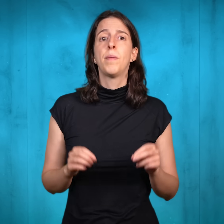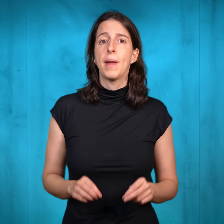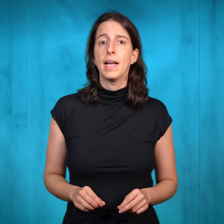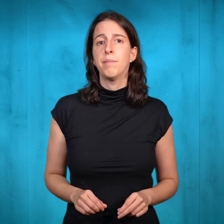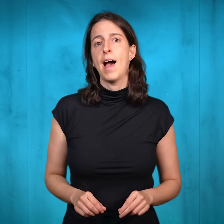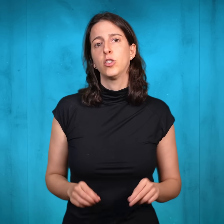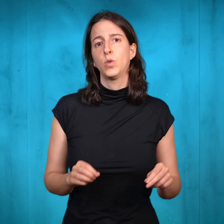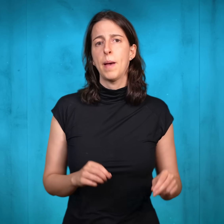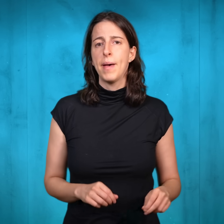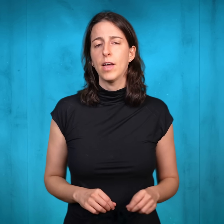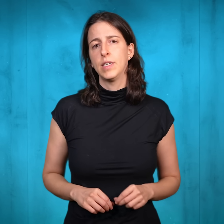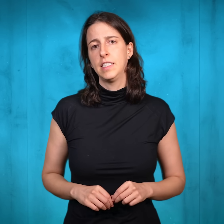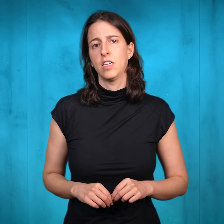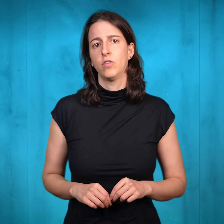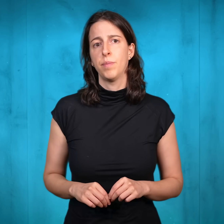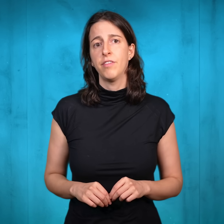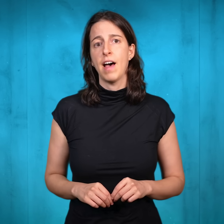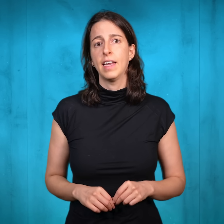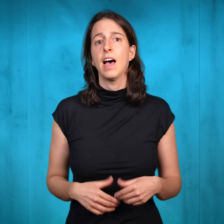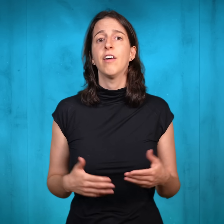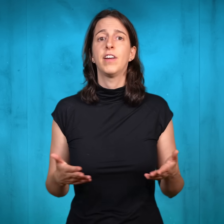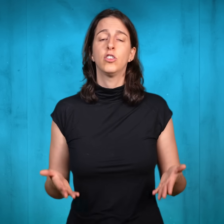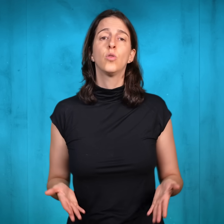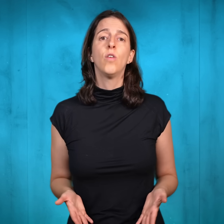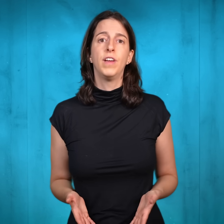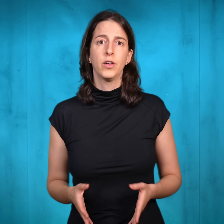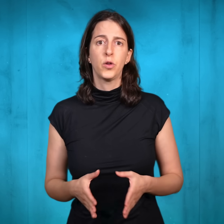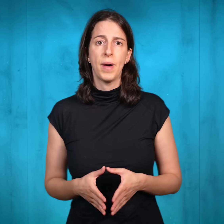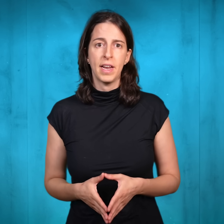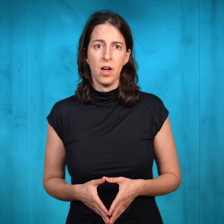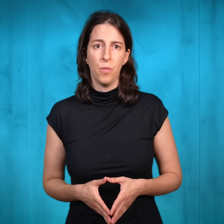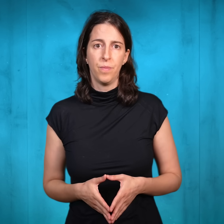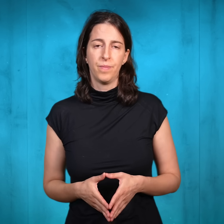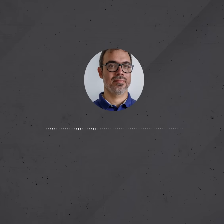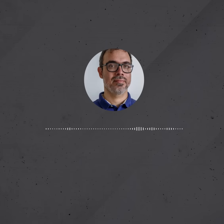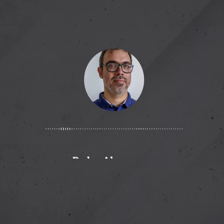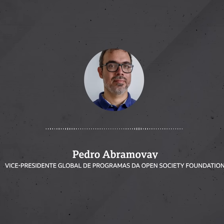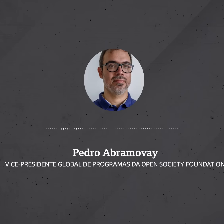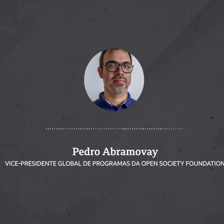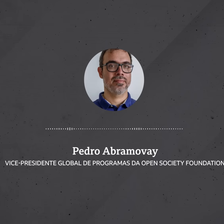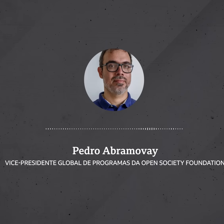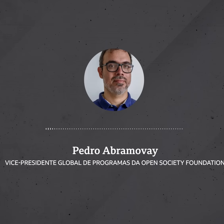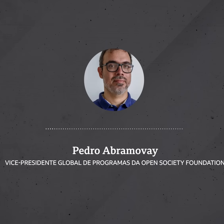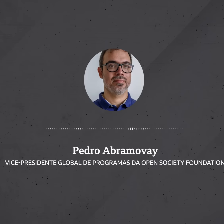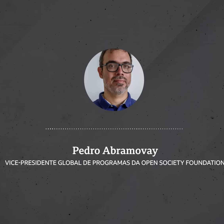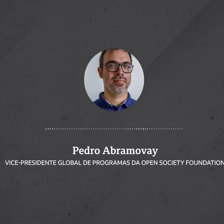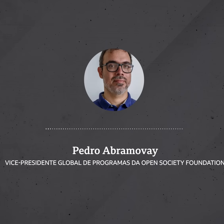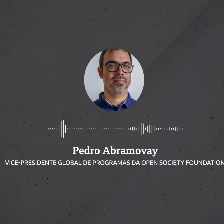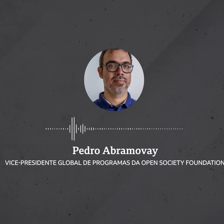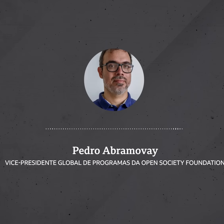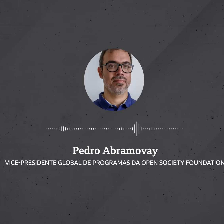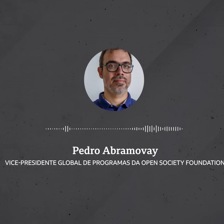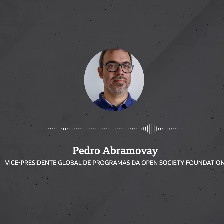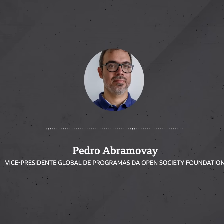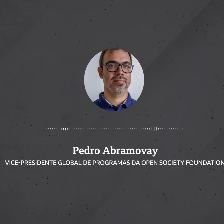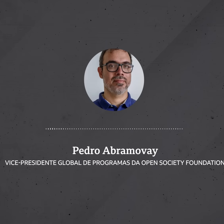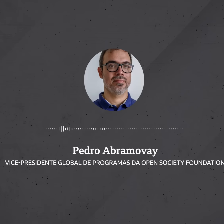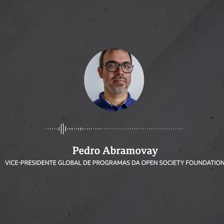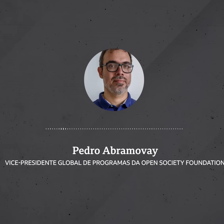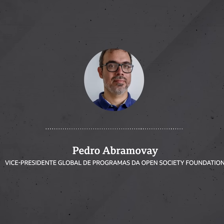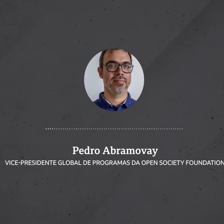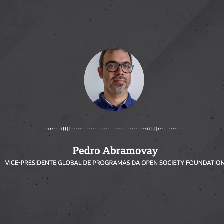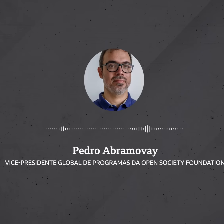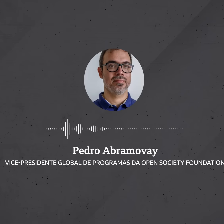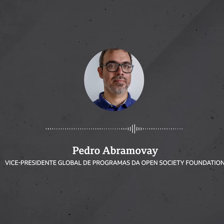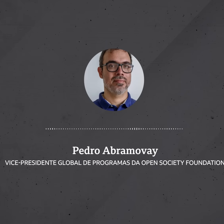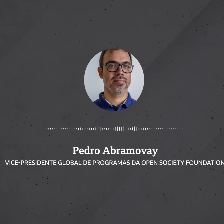que Dino foi pragmático e aberto à iniciativa privada à frente do governo do Maranhão. Pessoa de esquerda, assim, esquerda e pragmático,